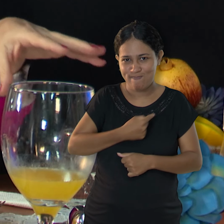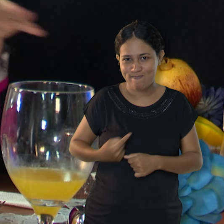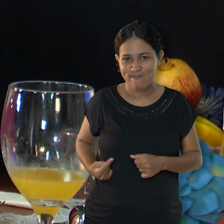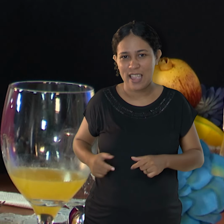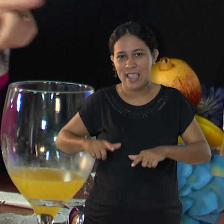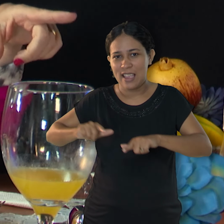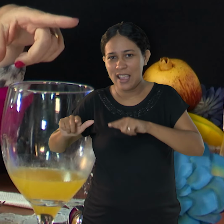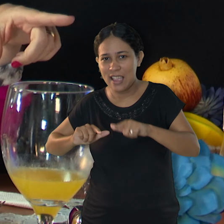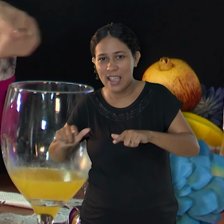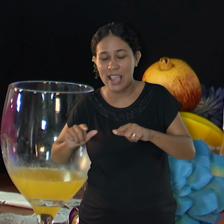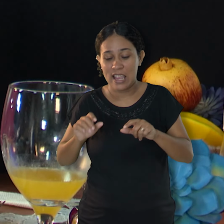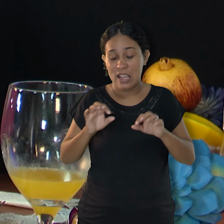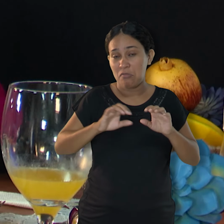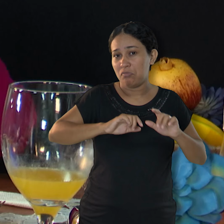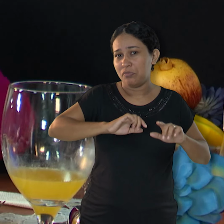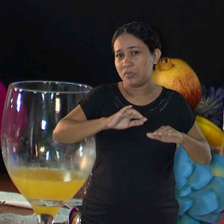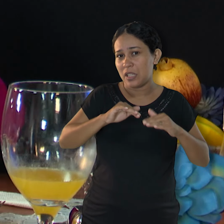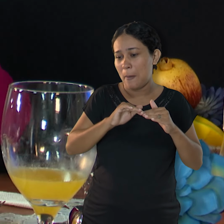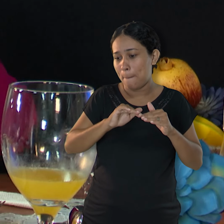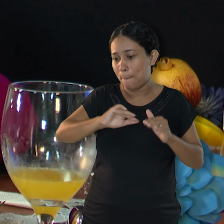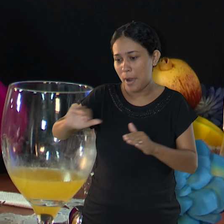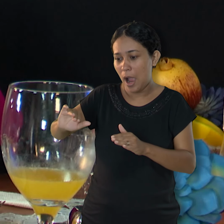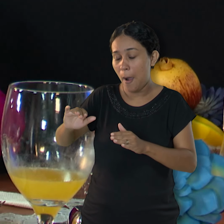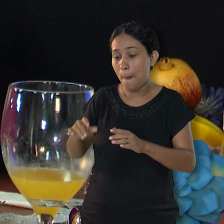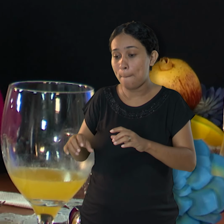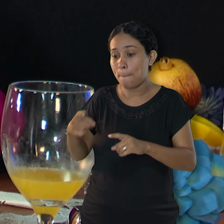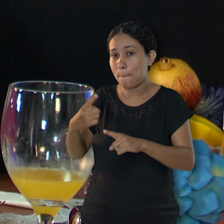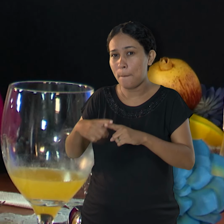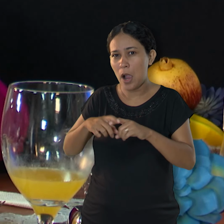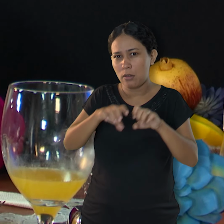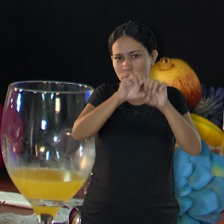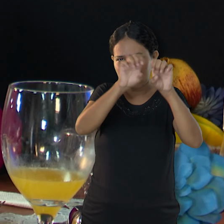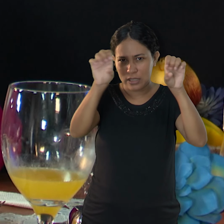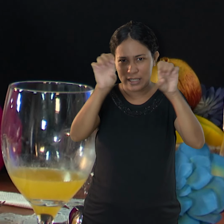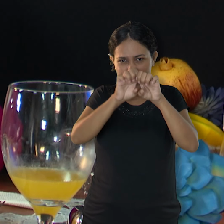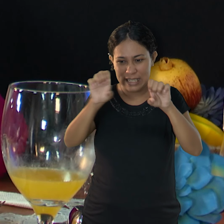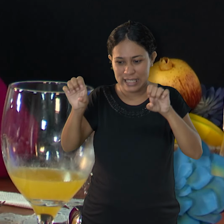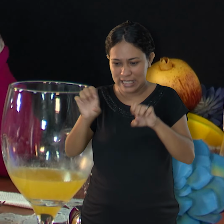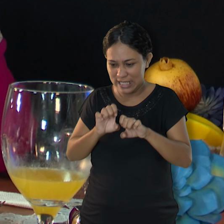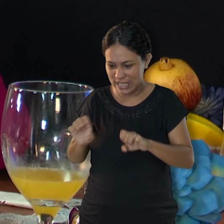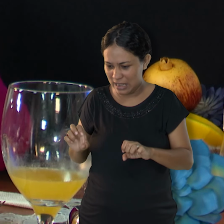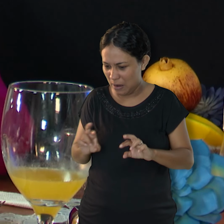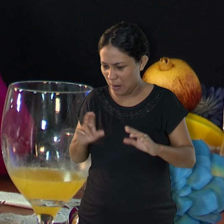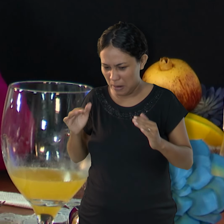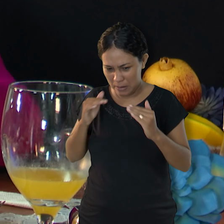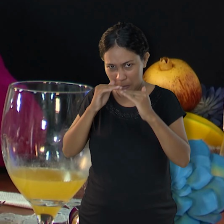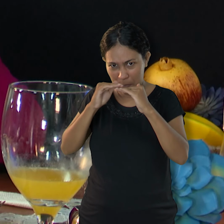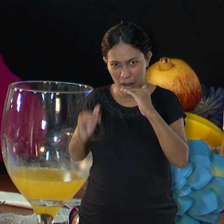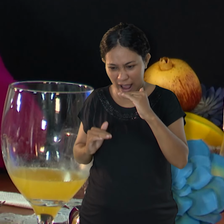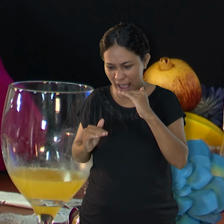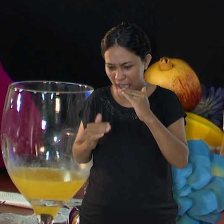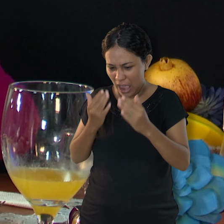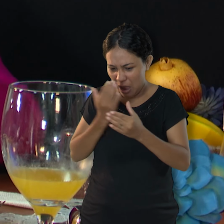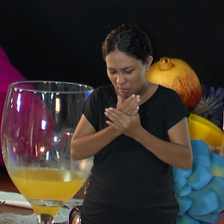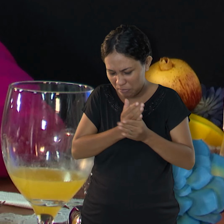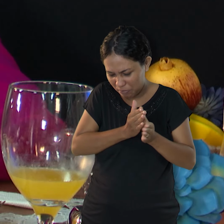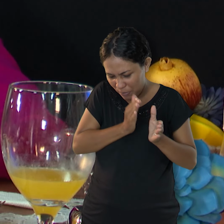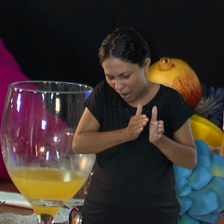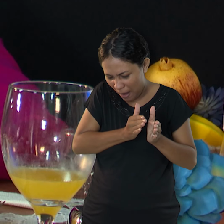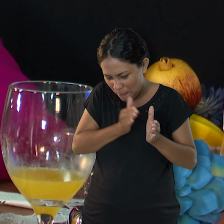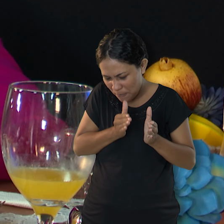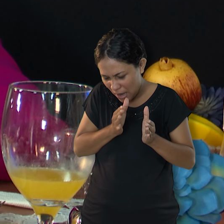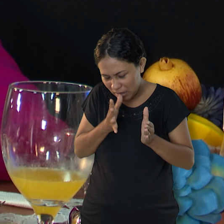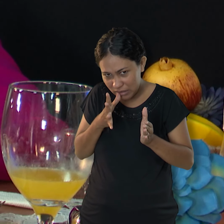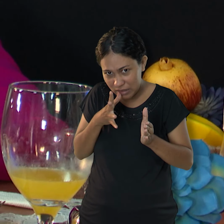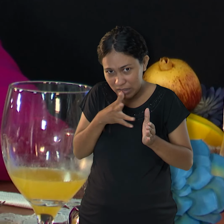desfiz cargo, criei por causa daquela estrutura que estava incoerente, estava fazendo o processo andar devagar. Então eu fiquei com muita antipatia no administrativo também, porque a